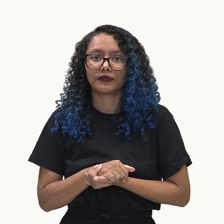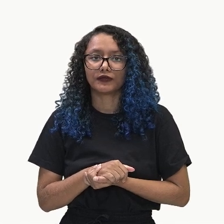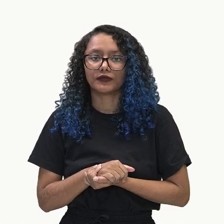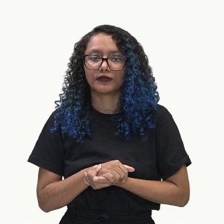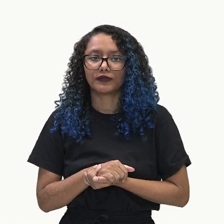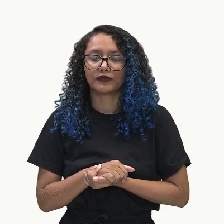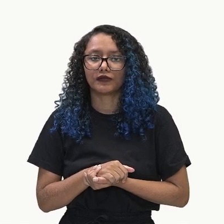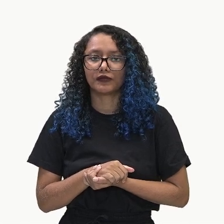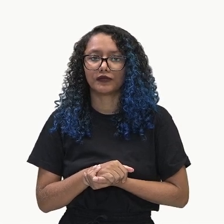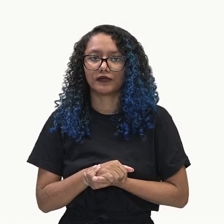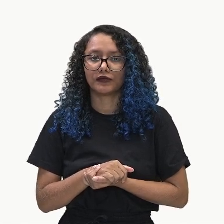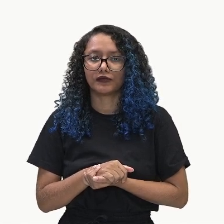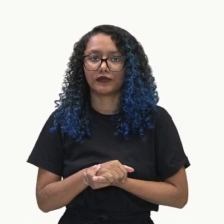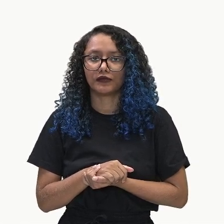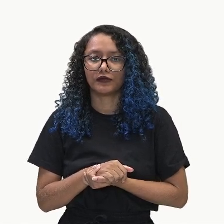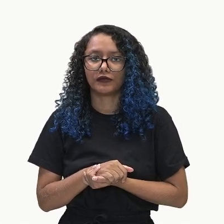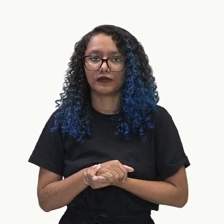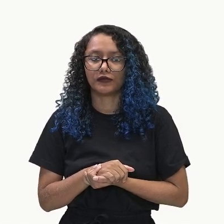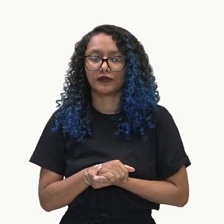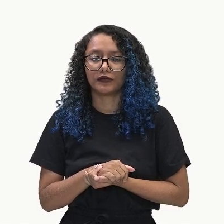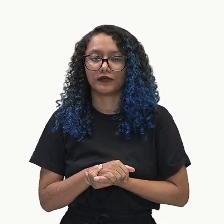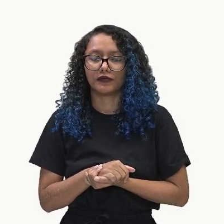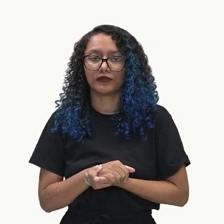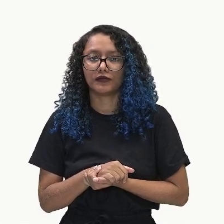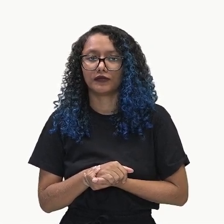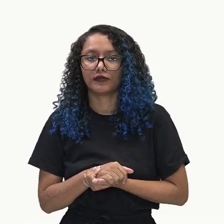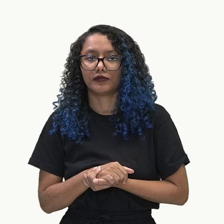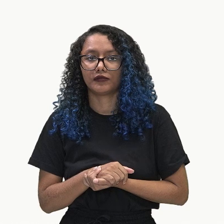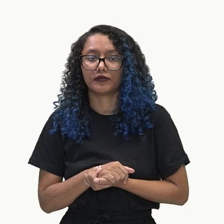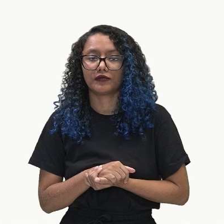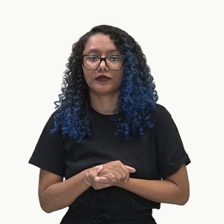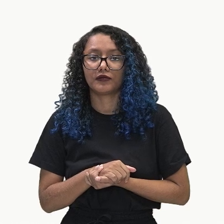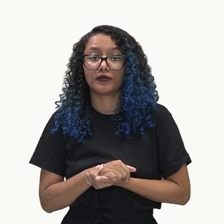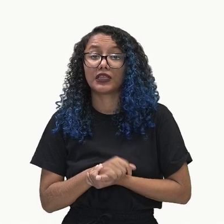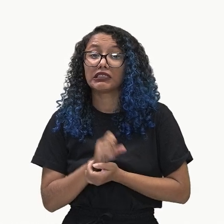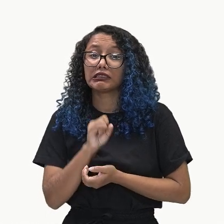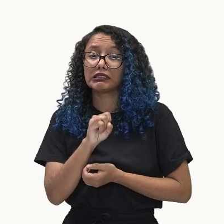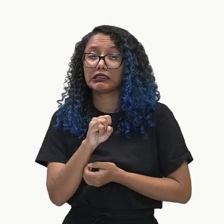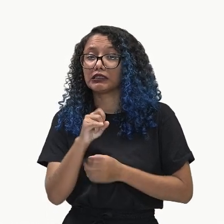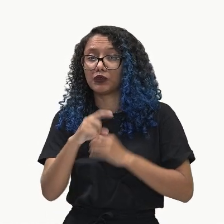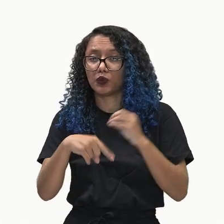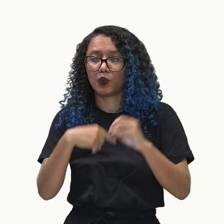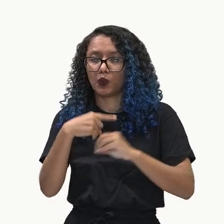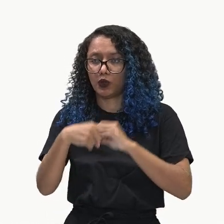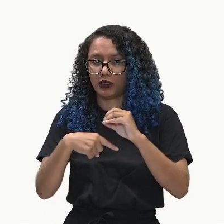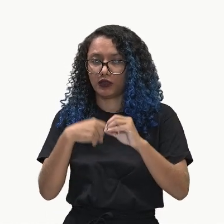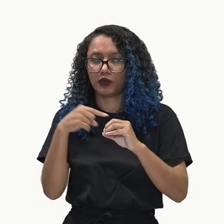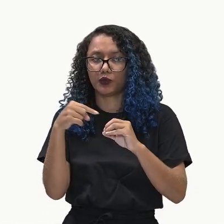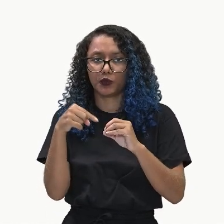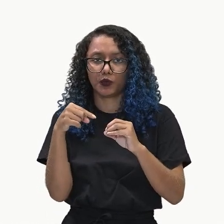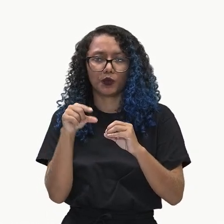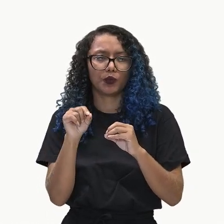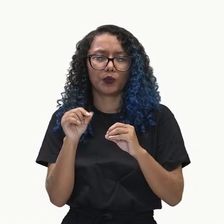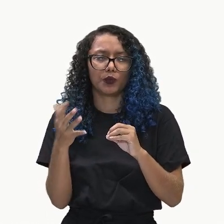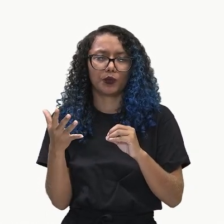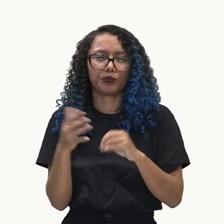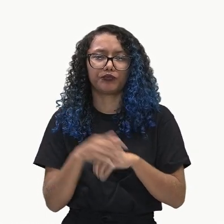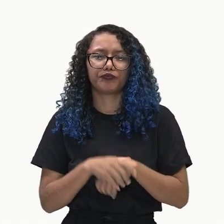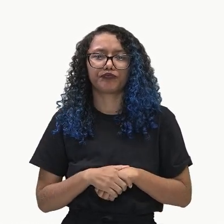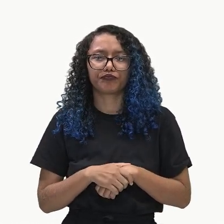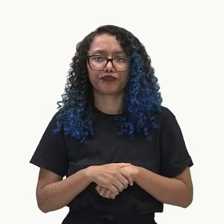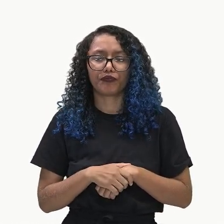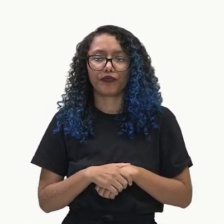esse elétron, esse átomo ele